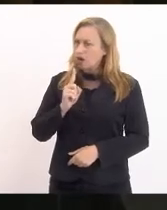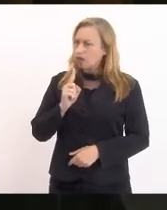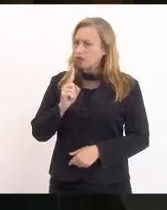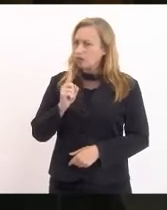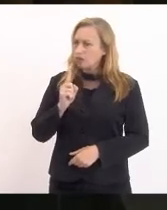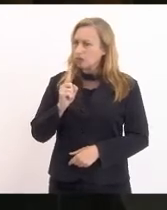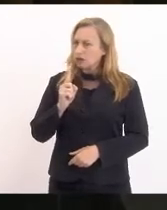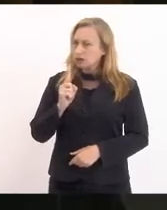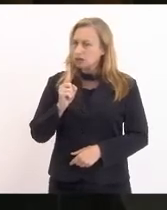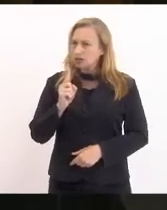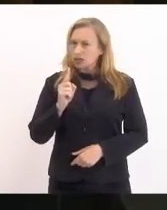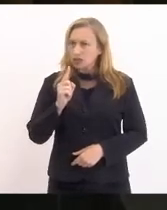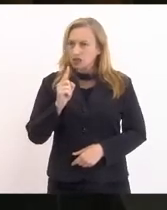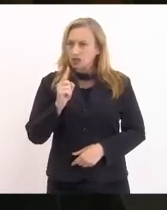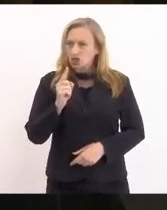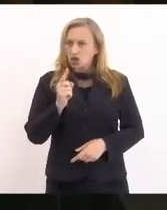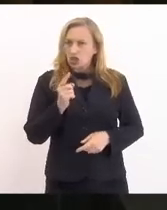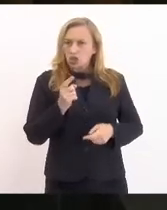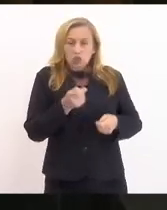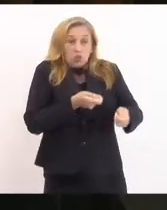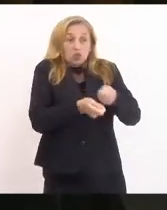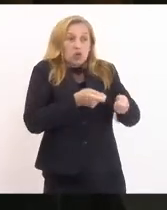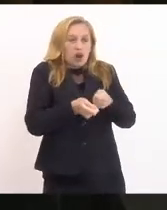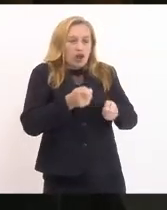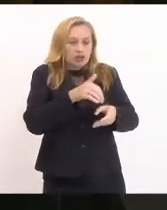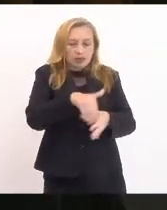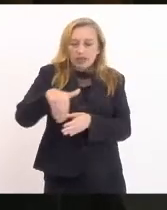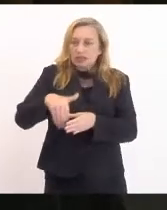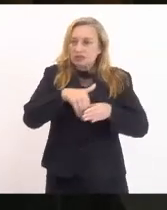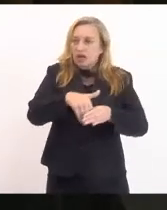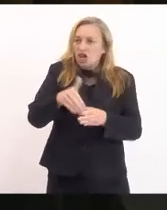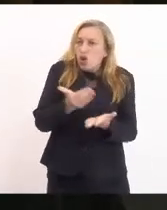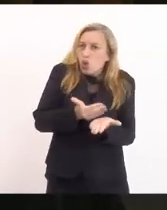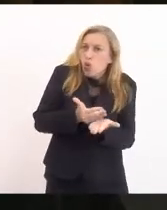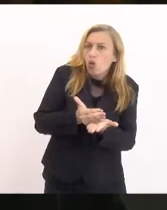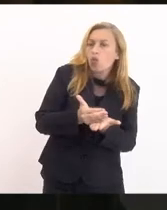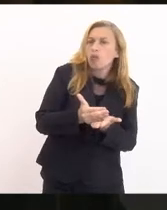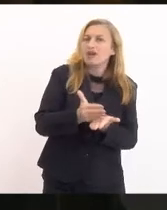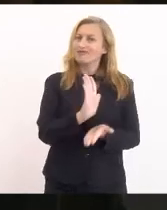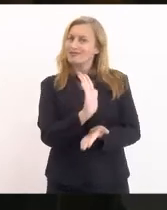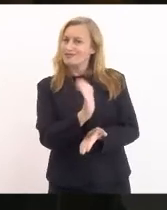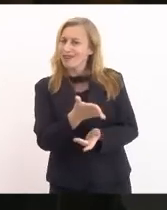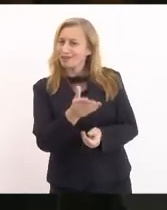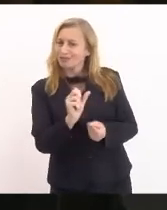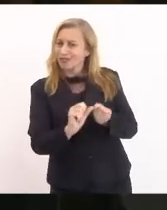sanhas eleitorais e comecem, como já estão